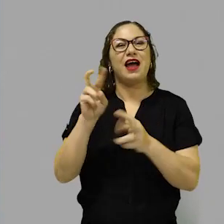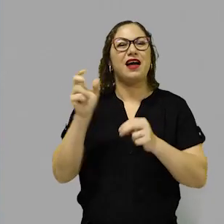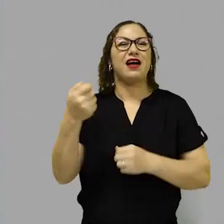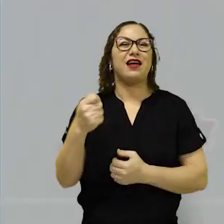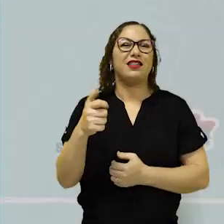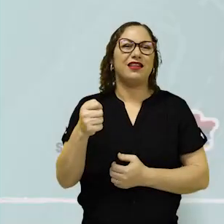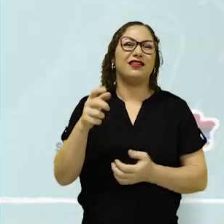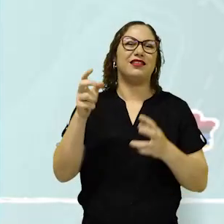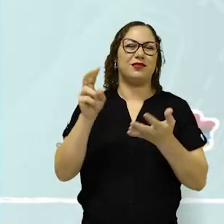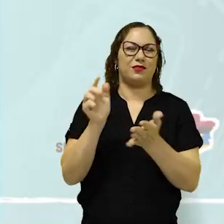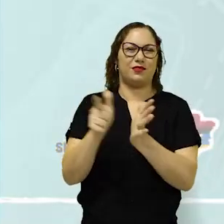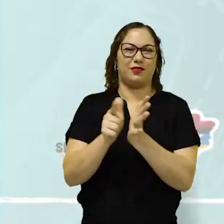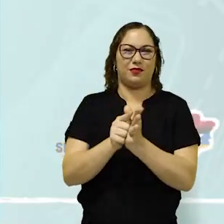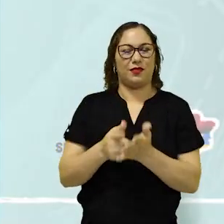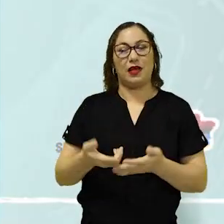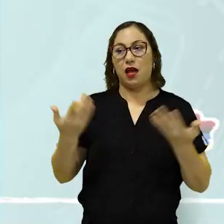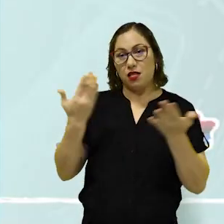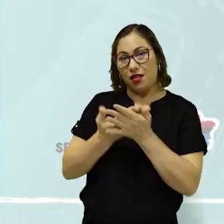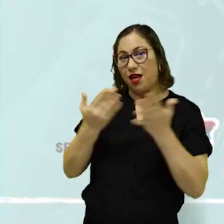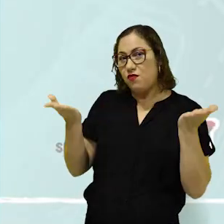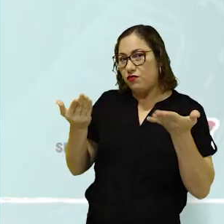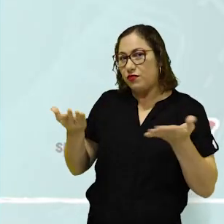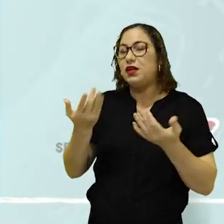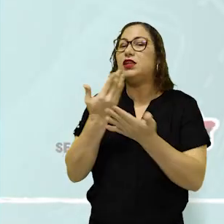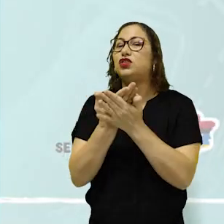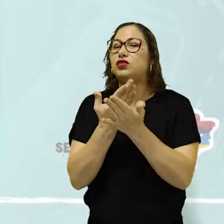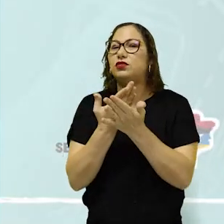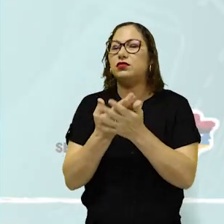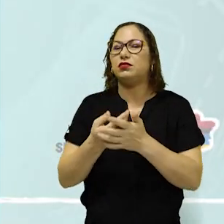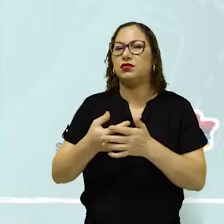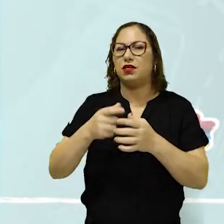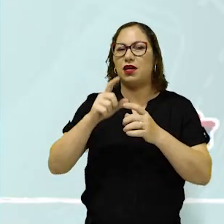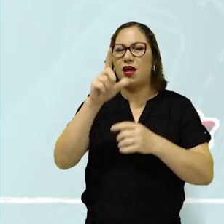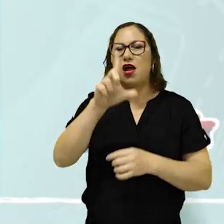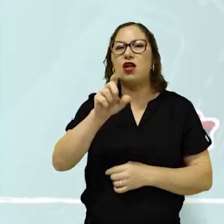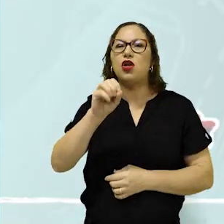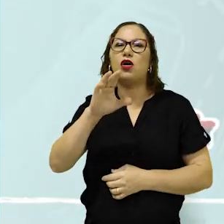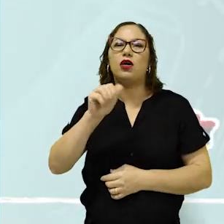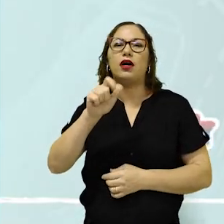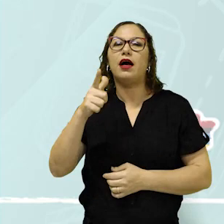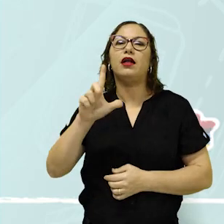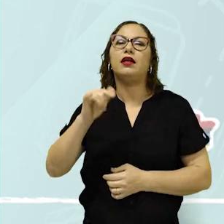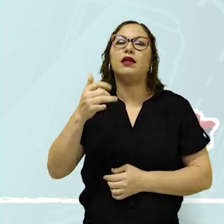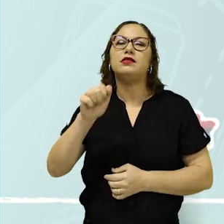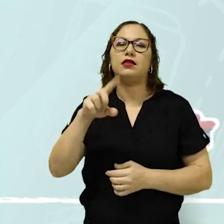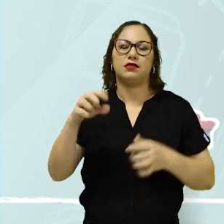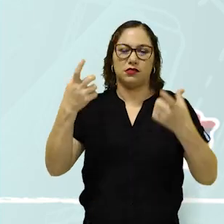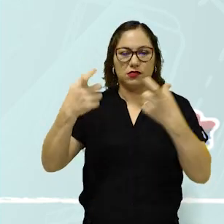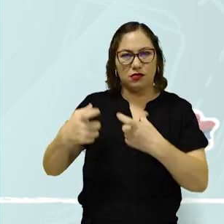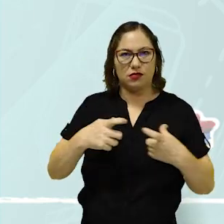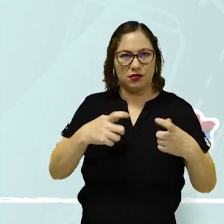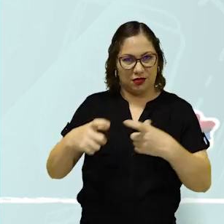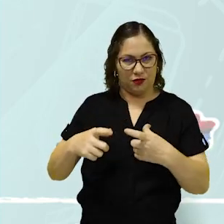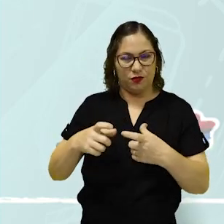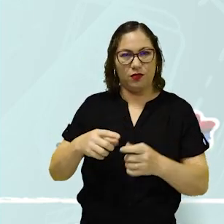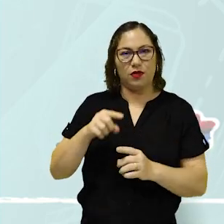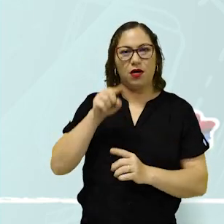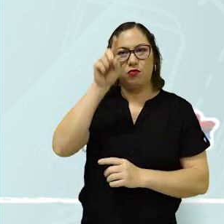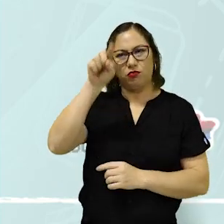comigo. Na aula de hoje estudaremos localização e orientação, pontos